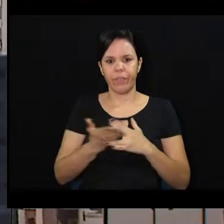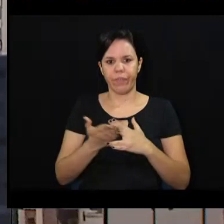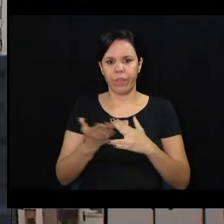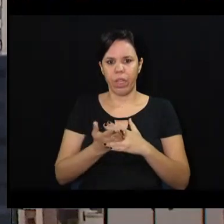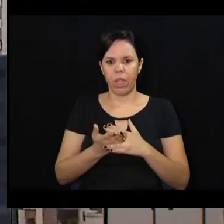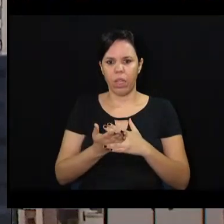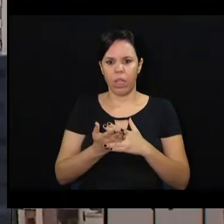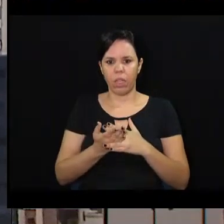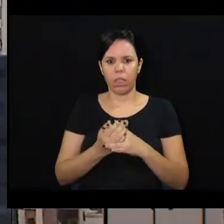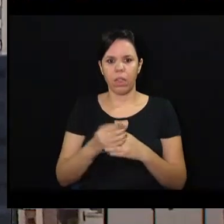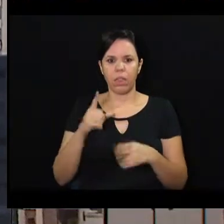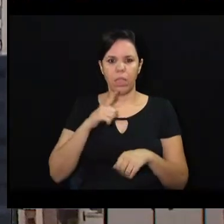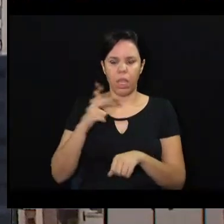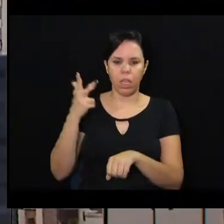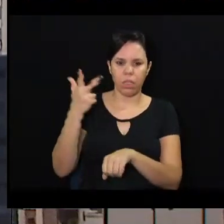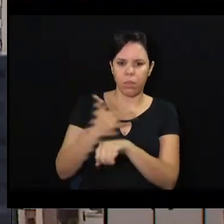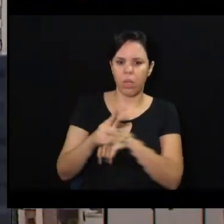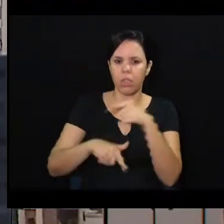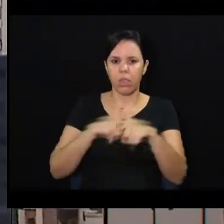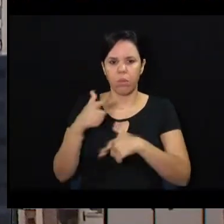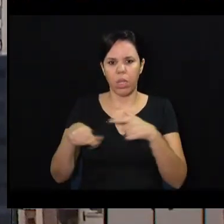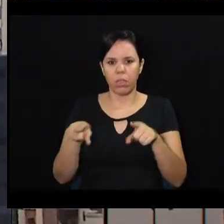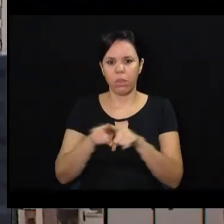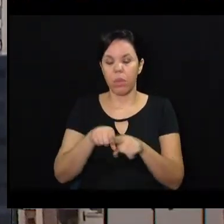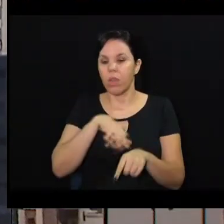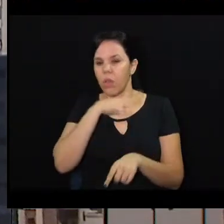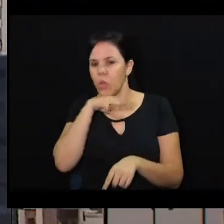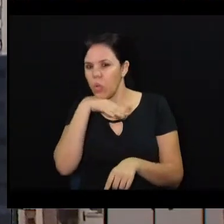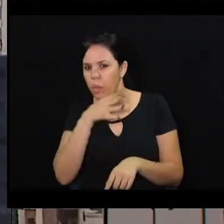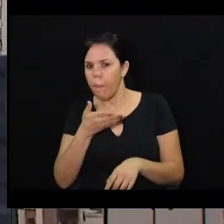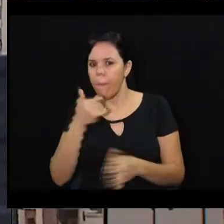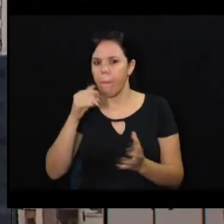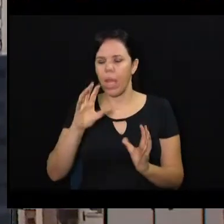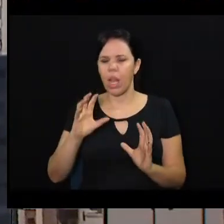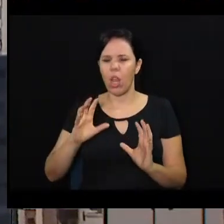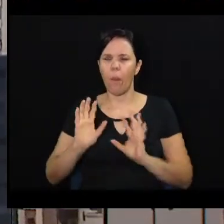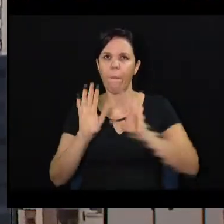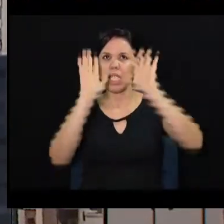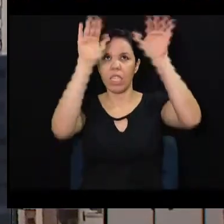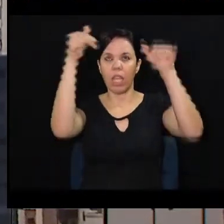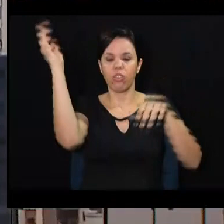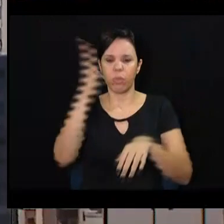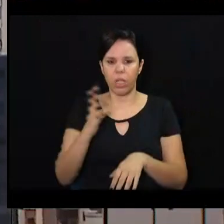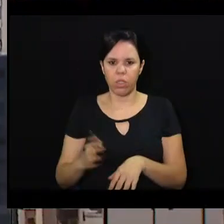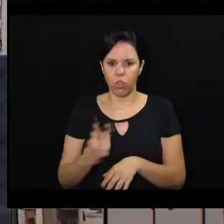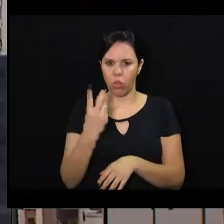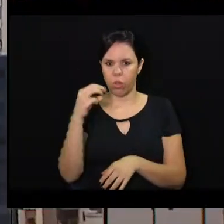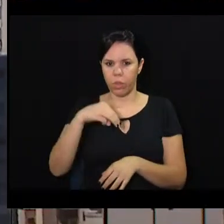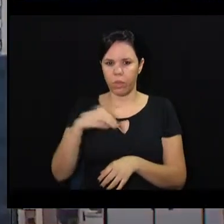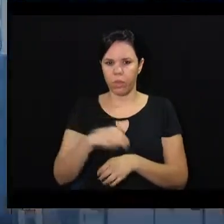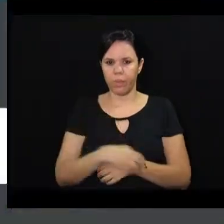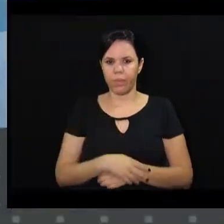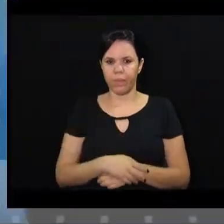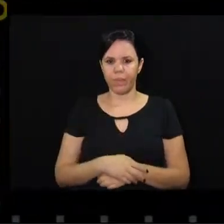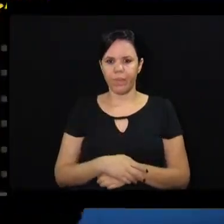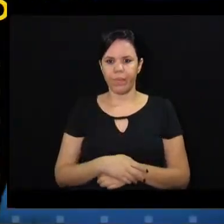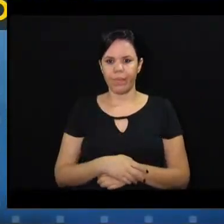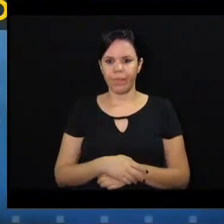tem câmera serviço, quadro É o Bicho, melhor basquete do Brasil, tudo isso em apenas 2 minutos.